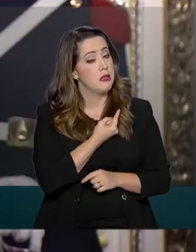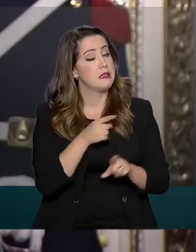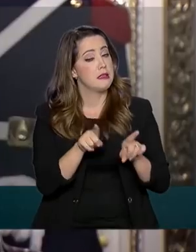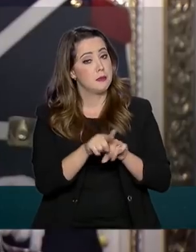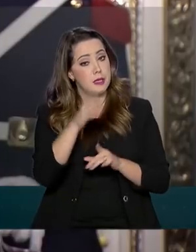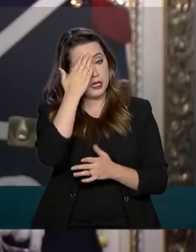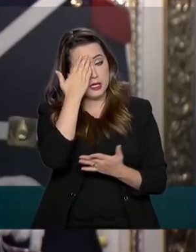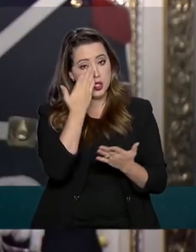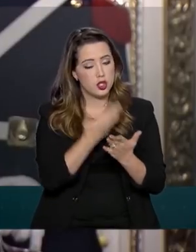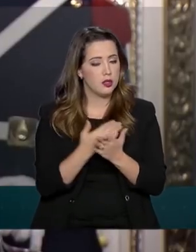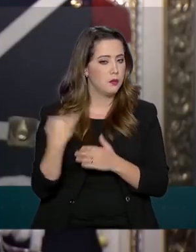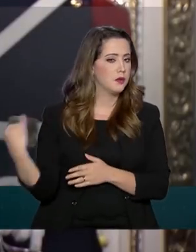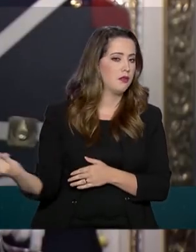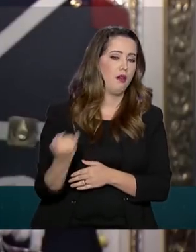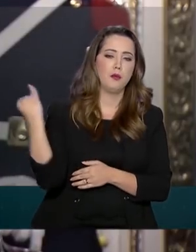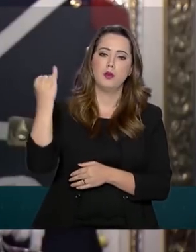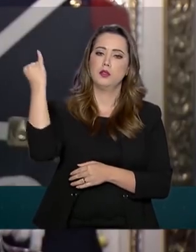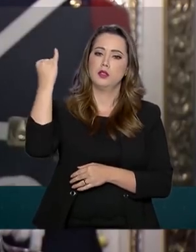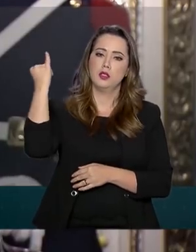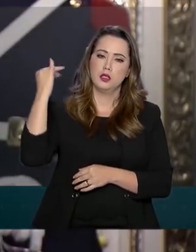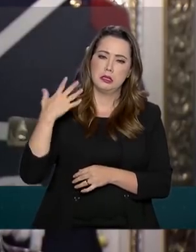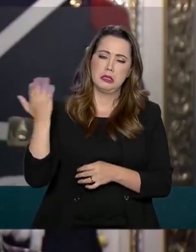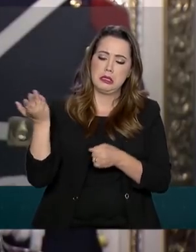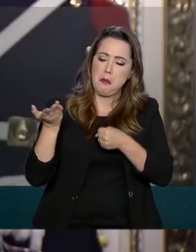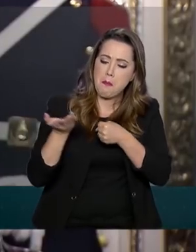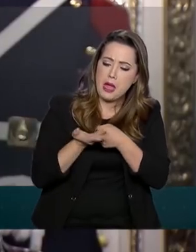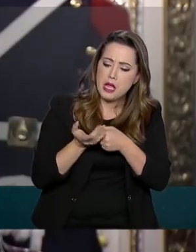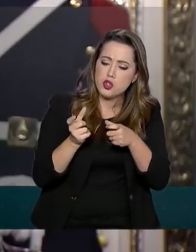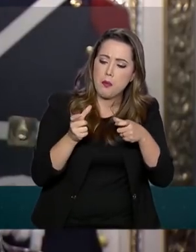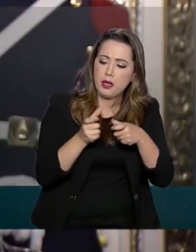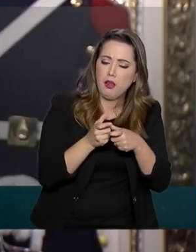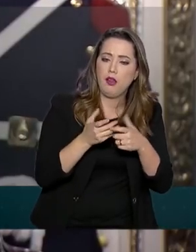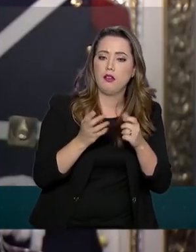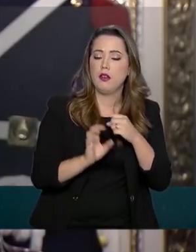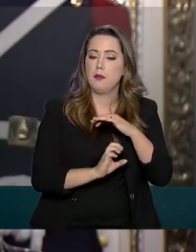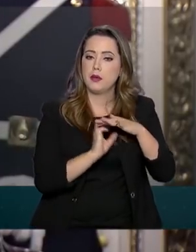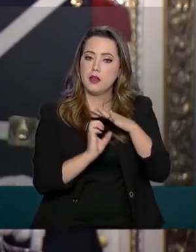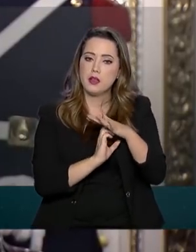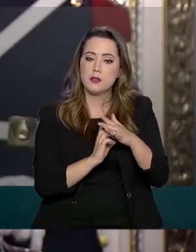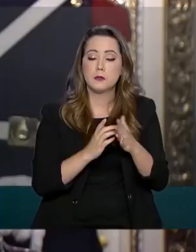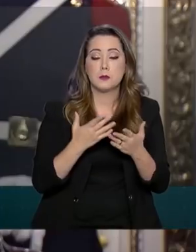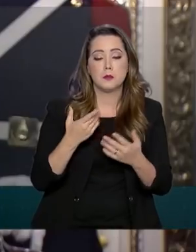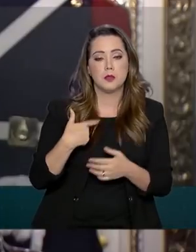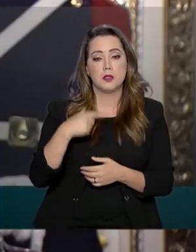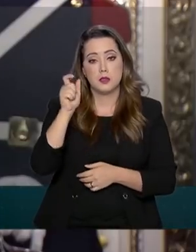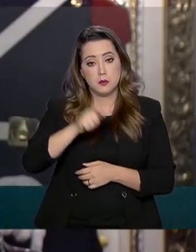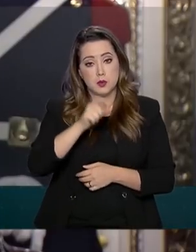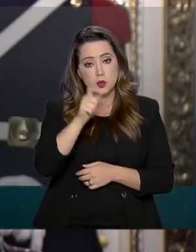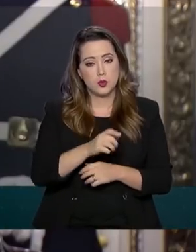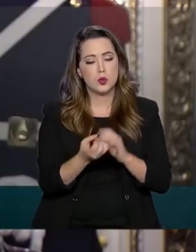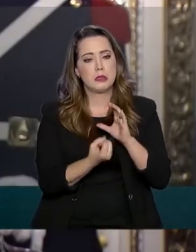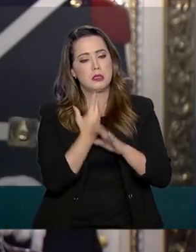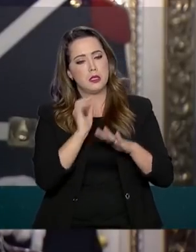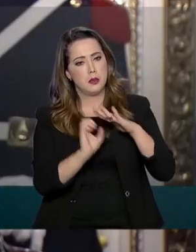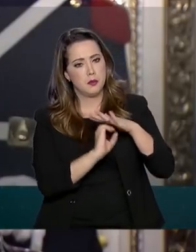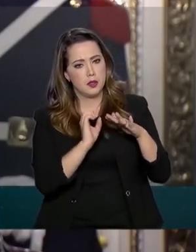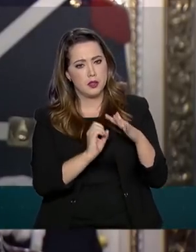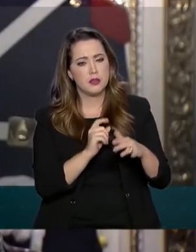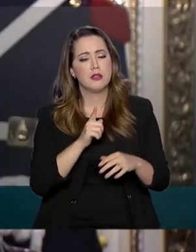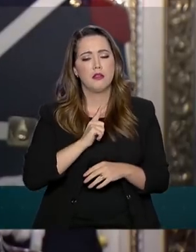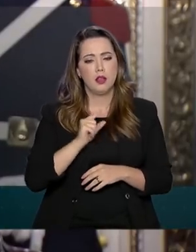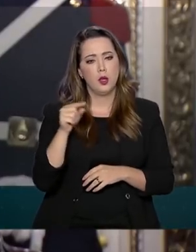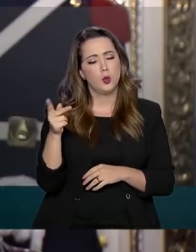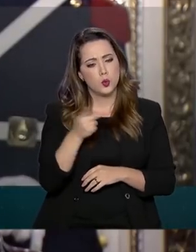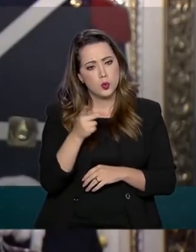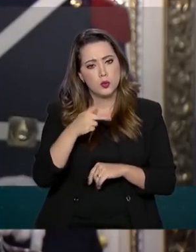importância do desenvolvimento das pequenas e médias empresas, do desenvolvimento do espírito empreendedor, que, graças a Deus, existe nos nossos países